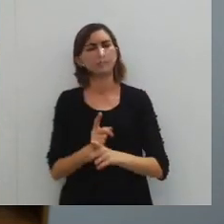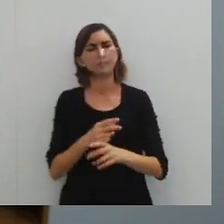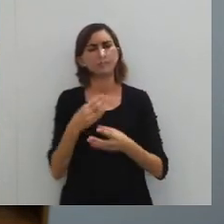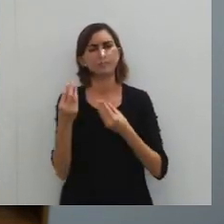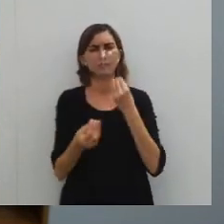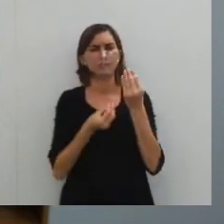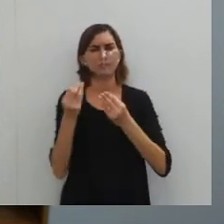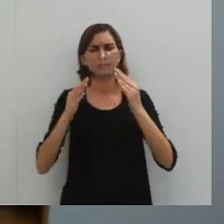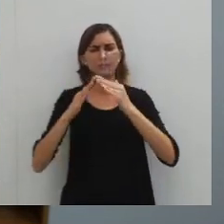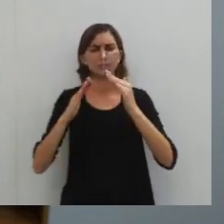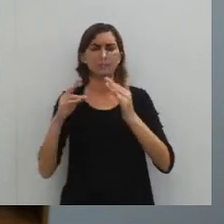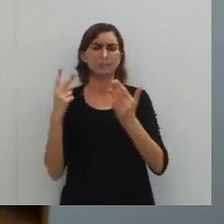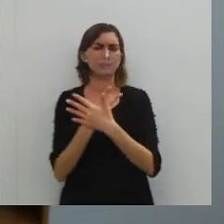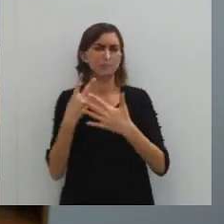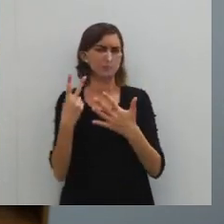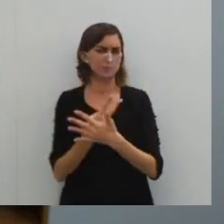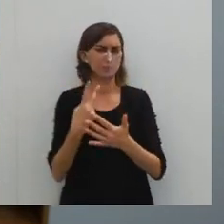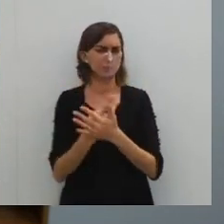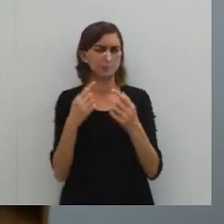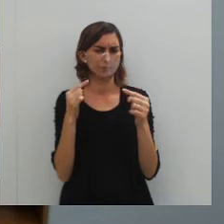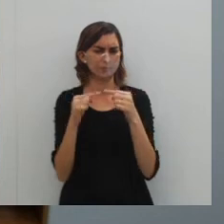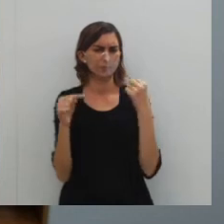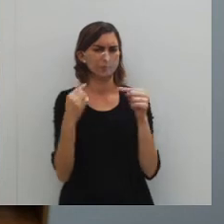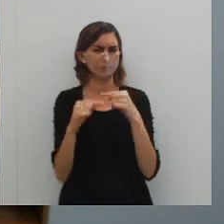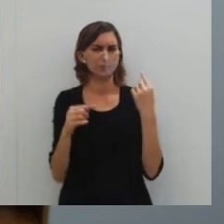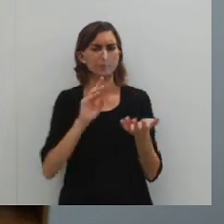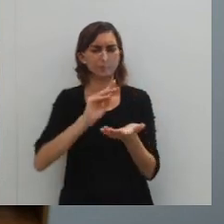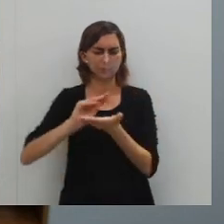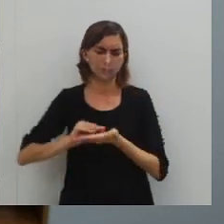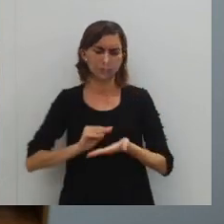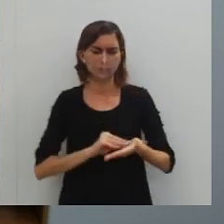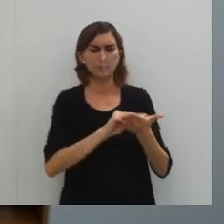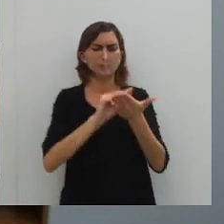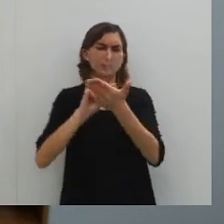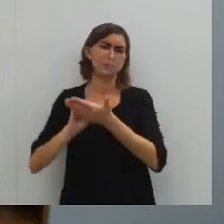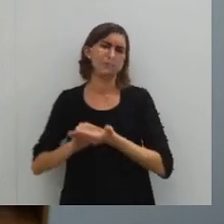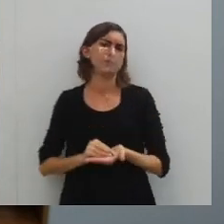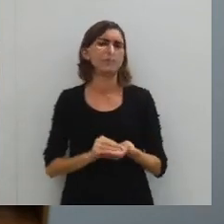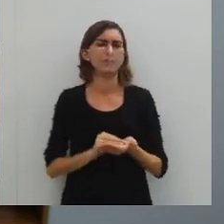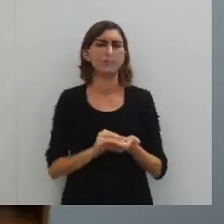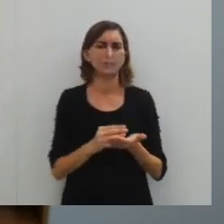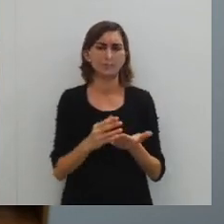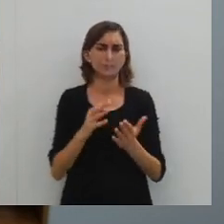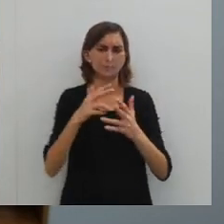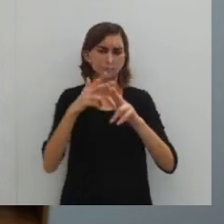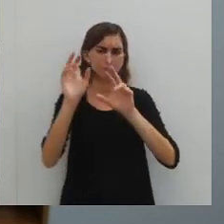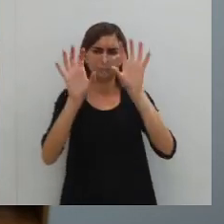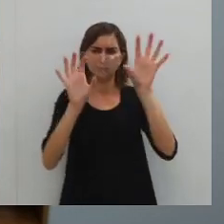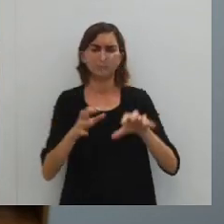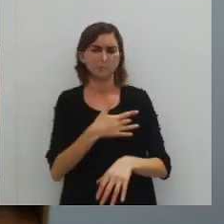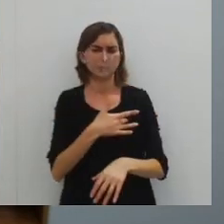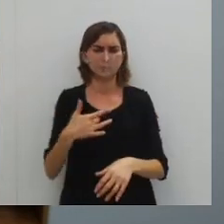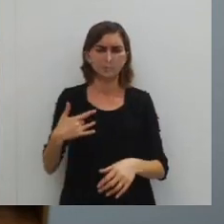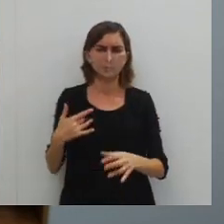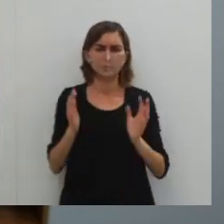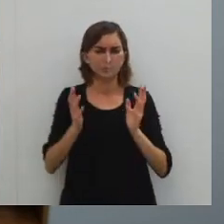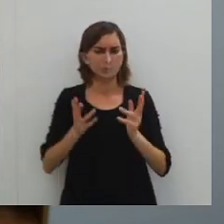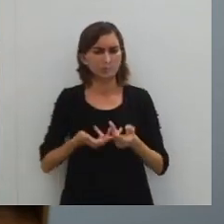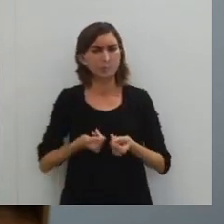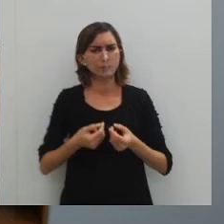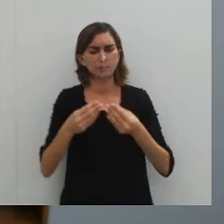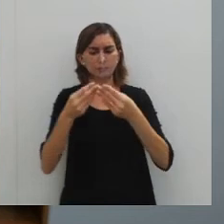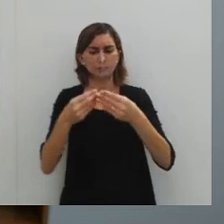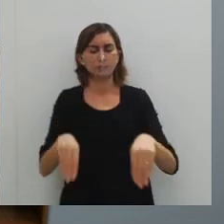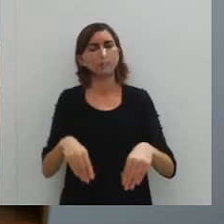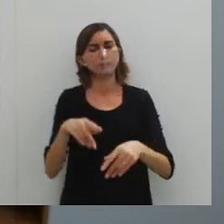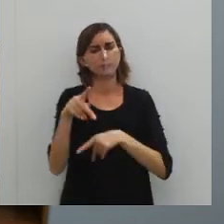com moradias irregulares, inadequada, falta de equipamentos de saúde, saneamento,